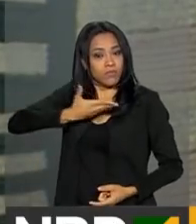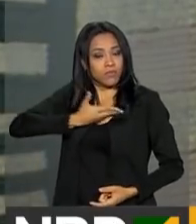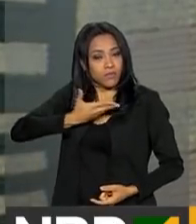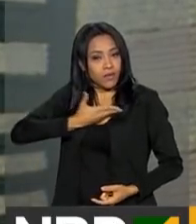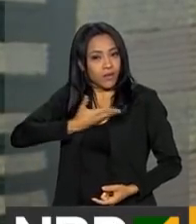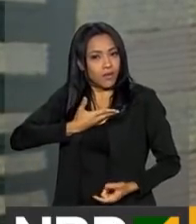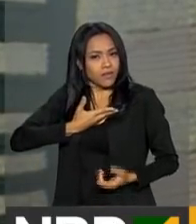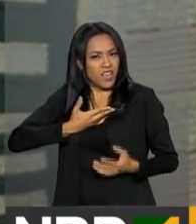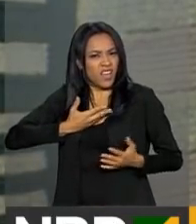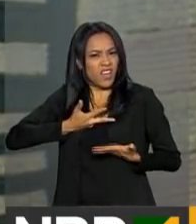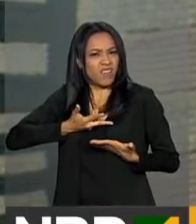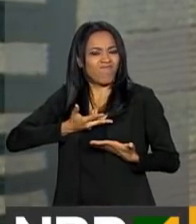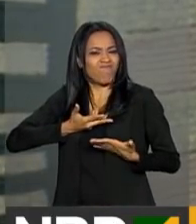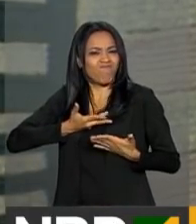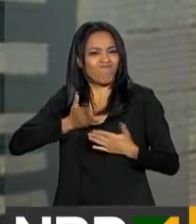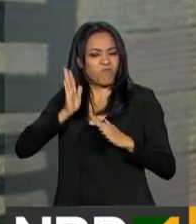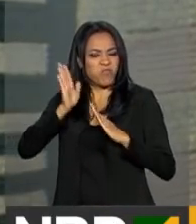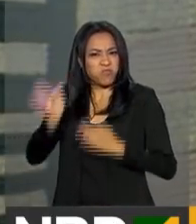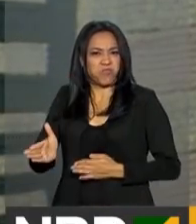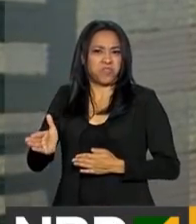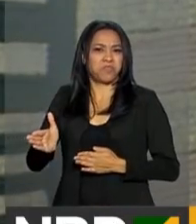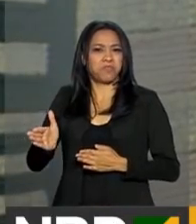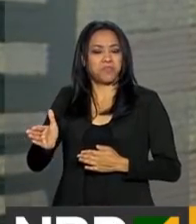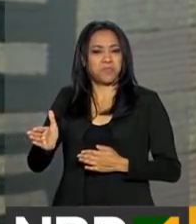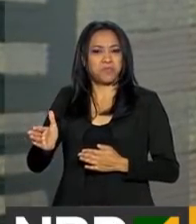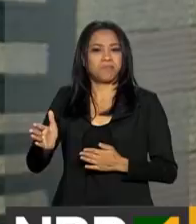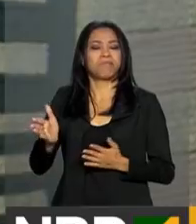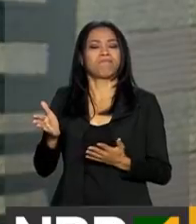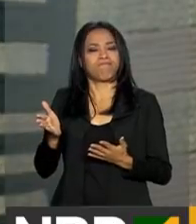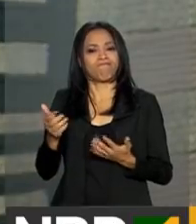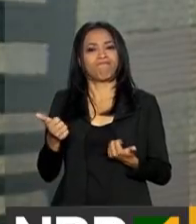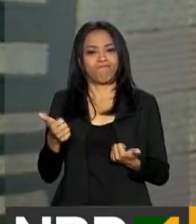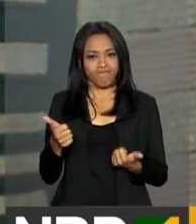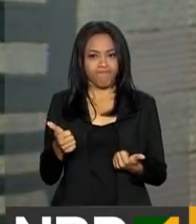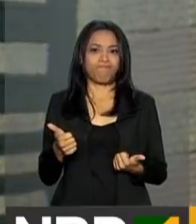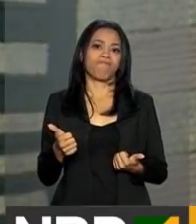é muito firme, né? Porque ele está